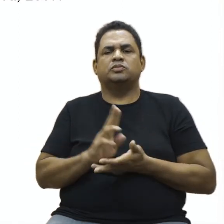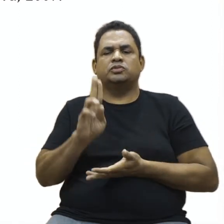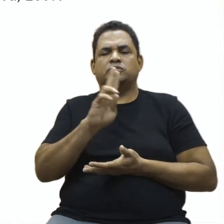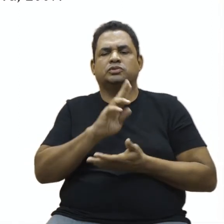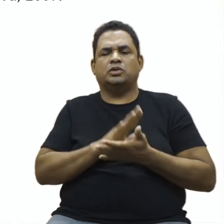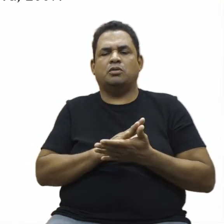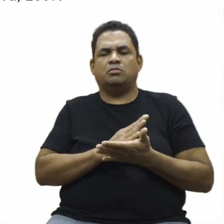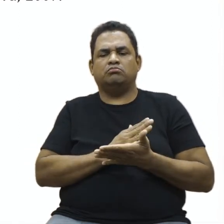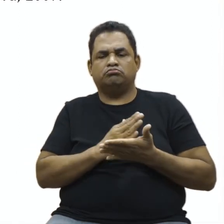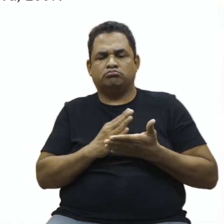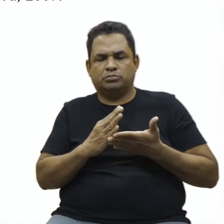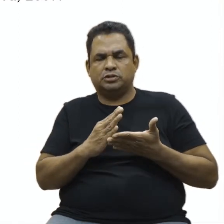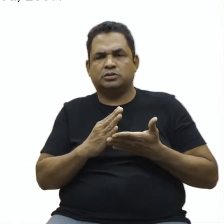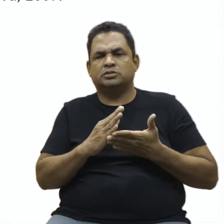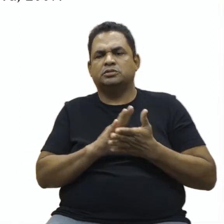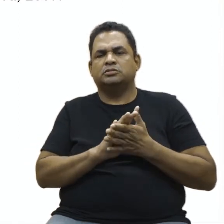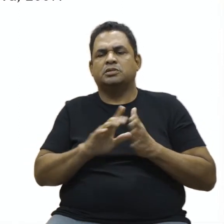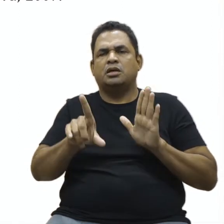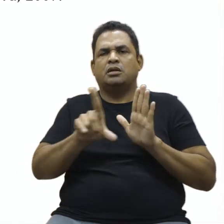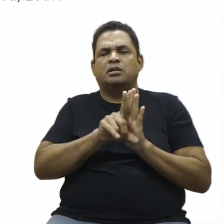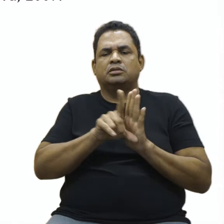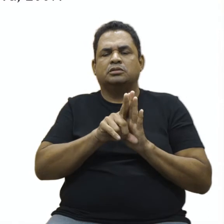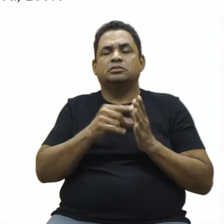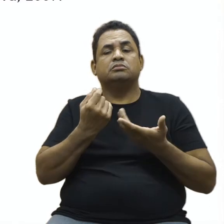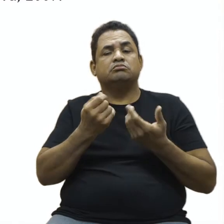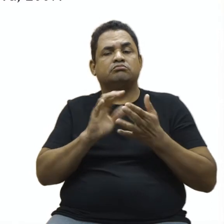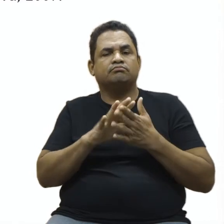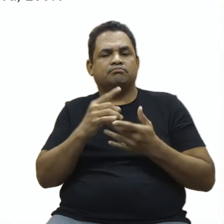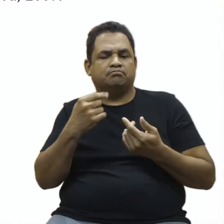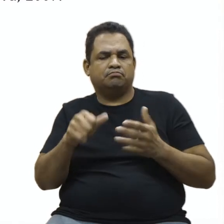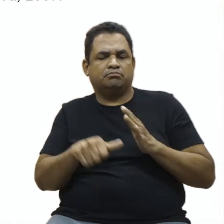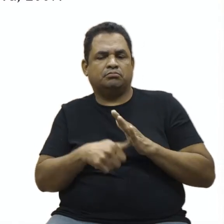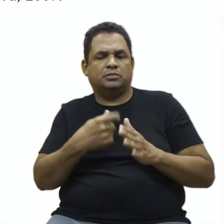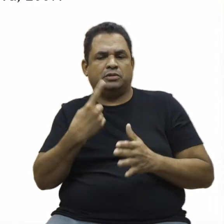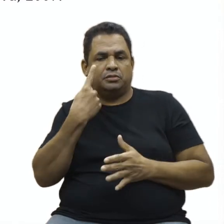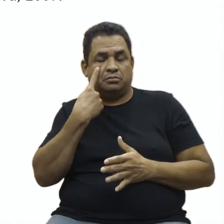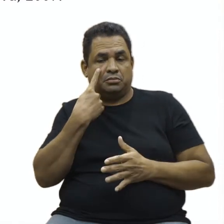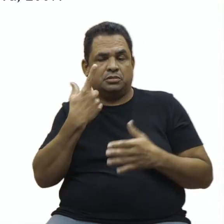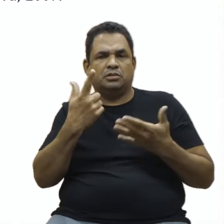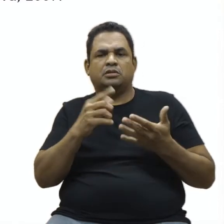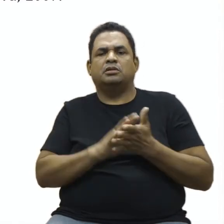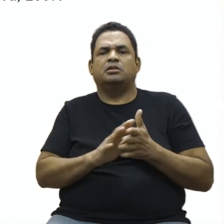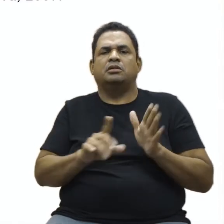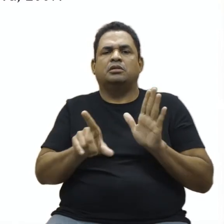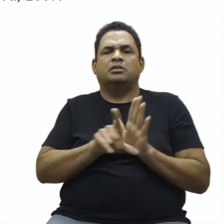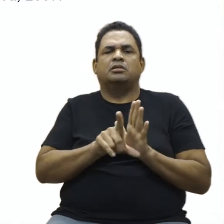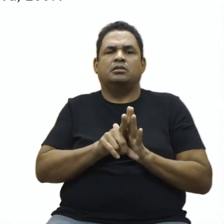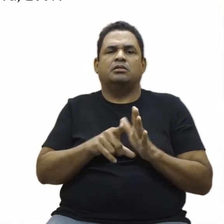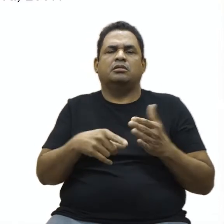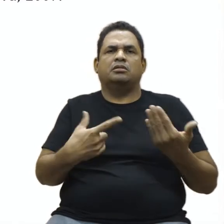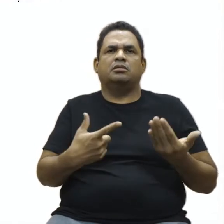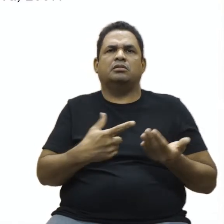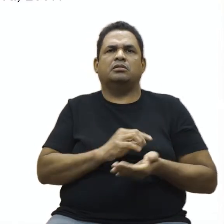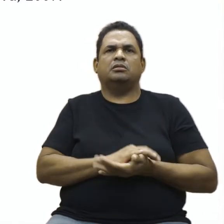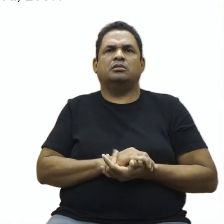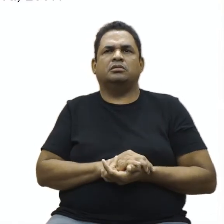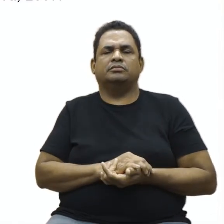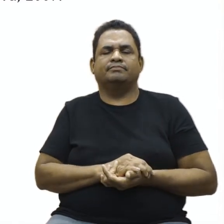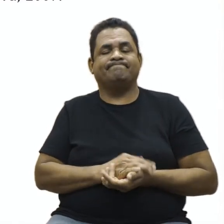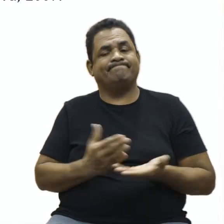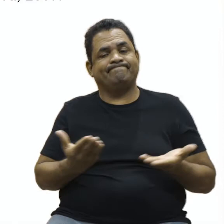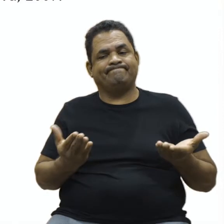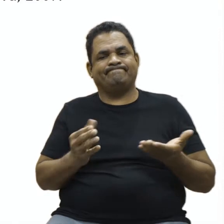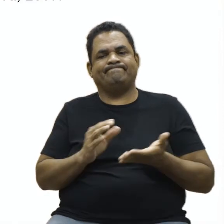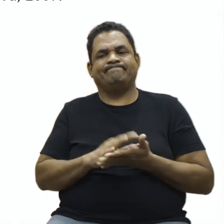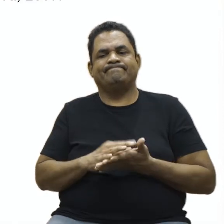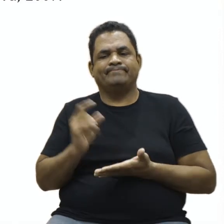seja, primeiro verificar se aquilo é legal antes de tomar decisão. Pena, muita pena que na realidade